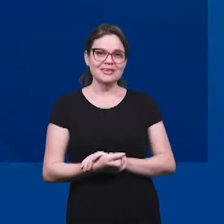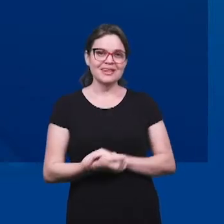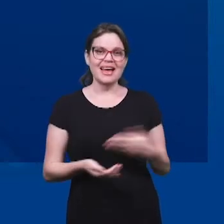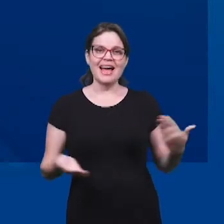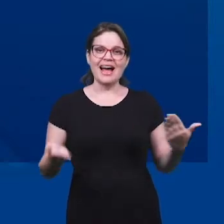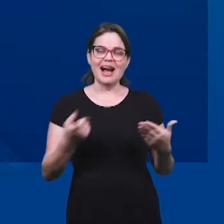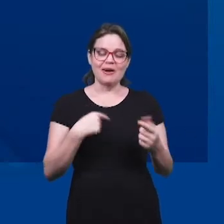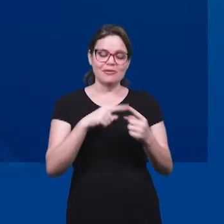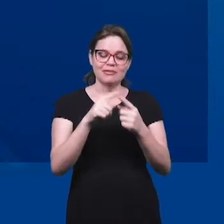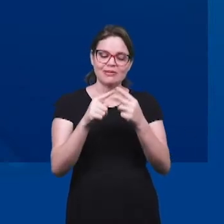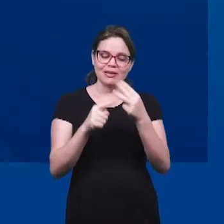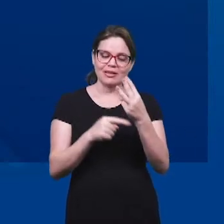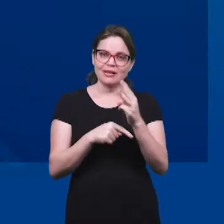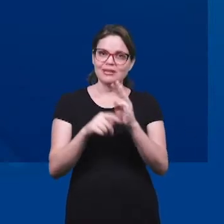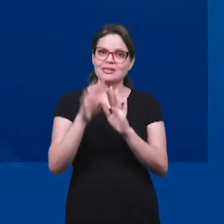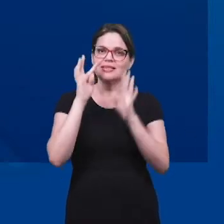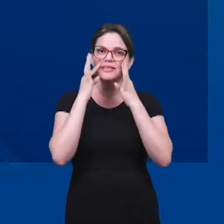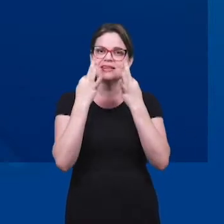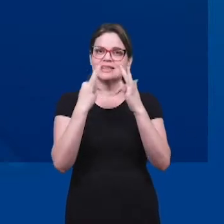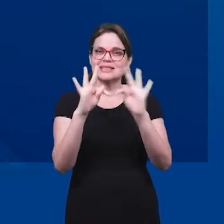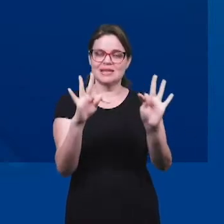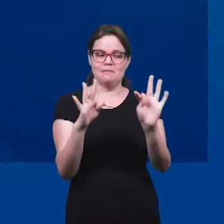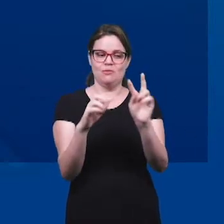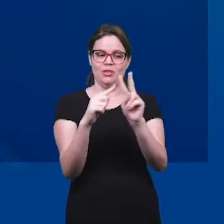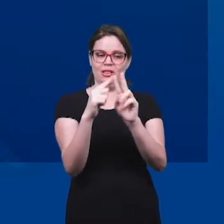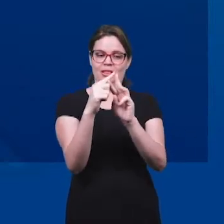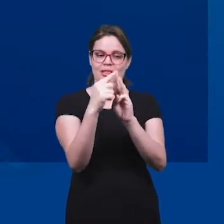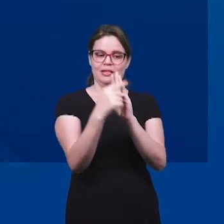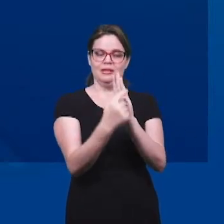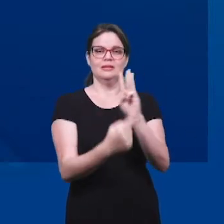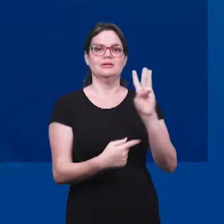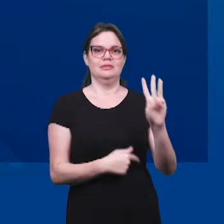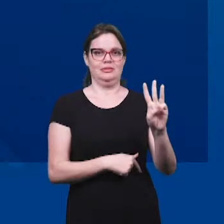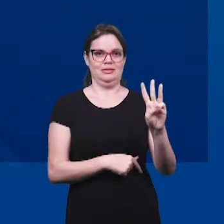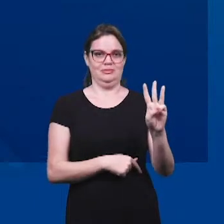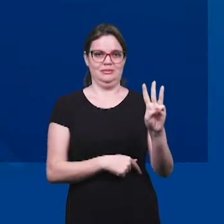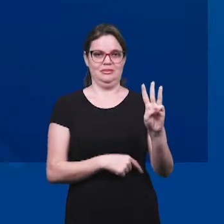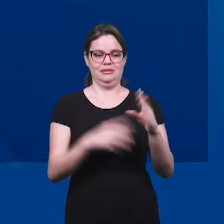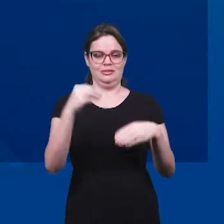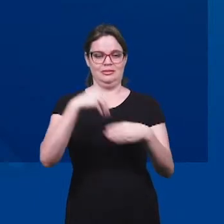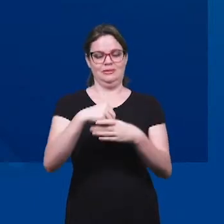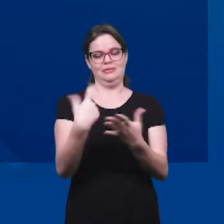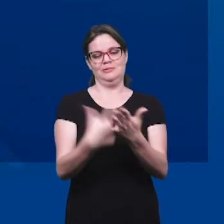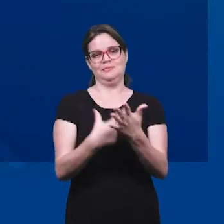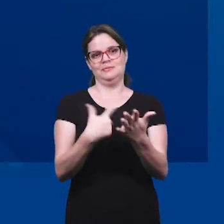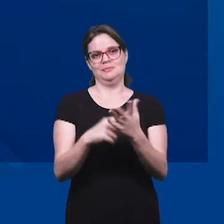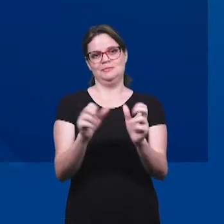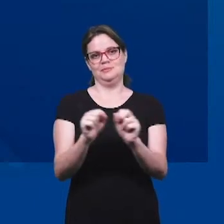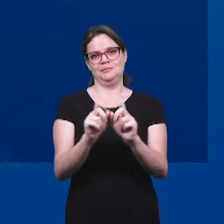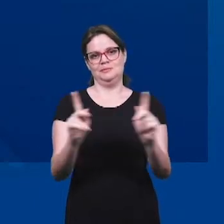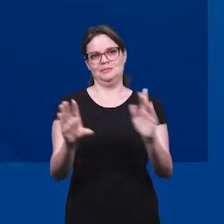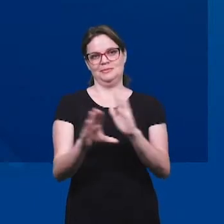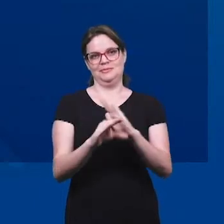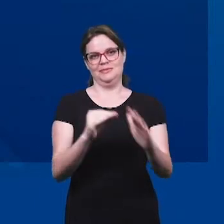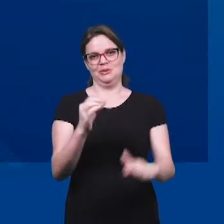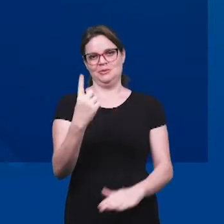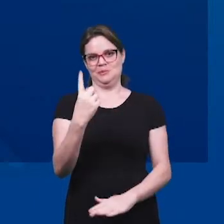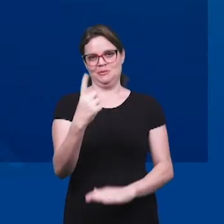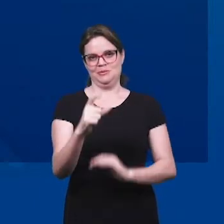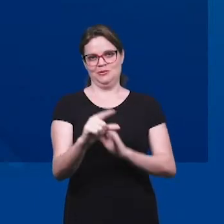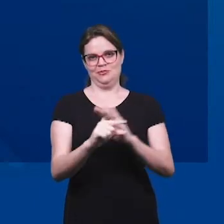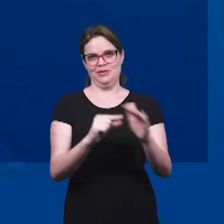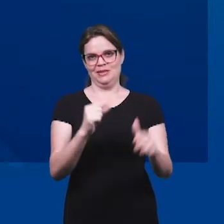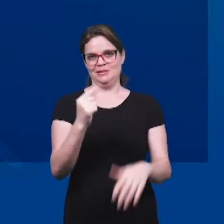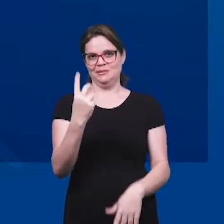os 3 testemunhos que João teve em Apocalipse capítulo 1,